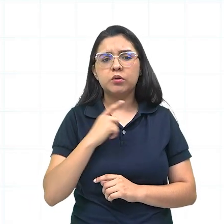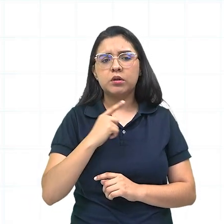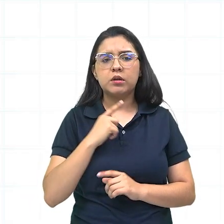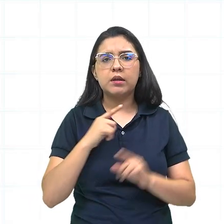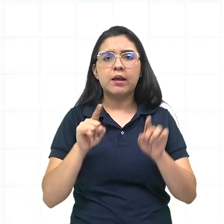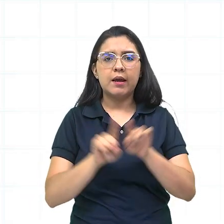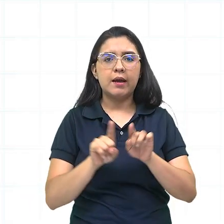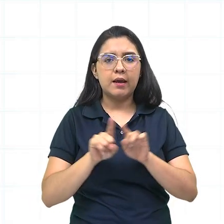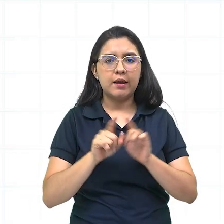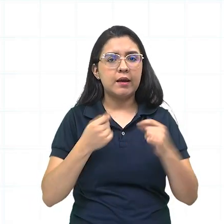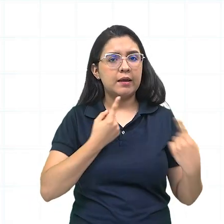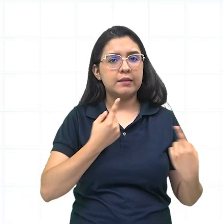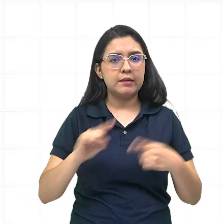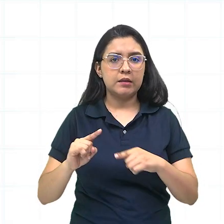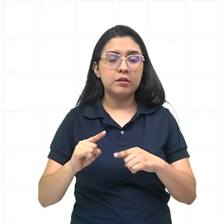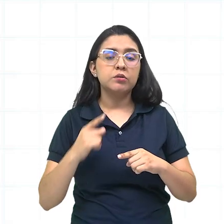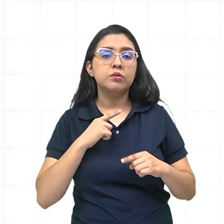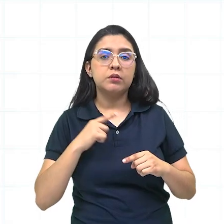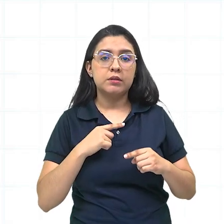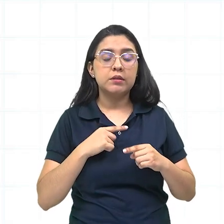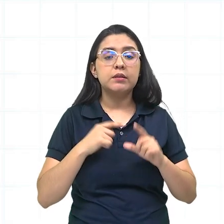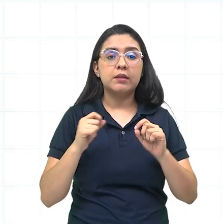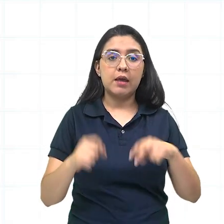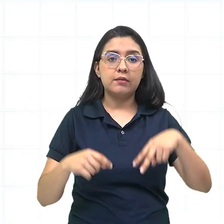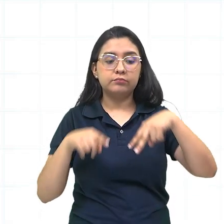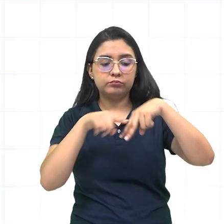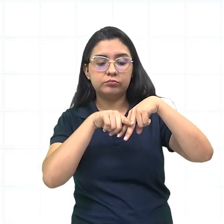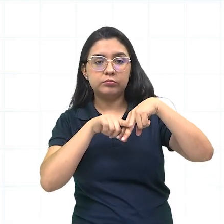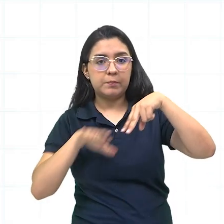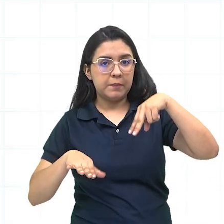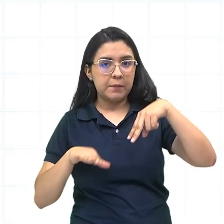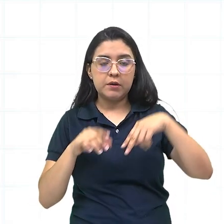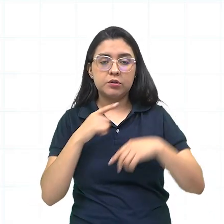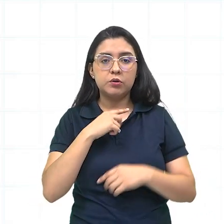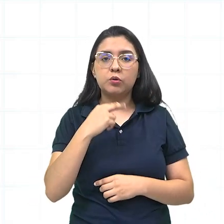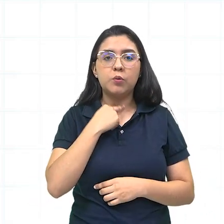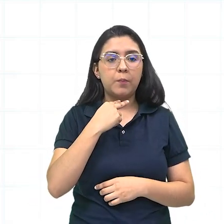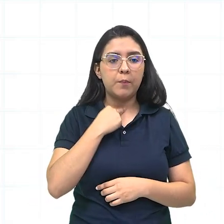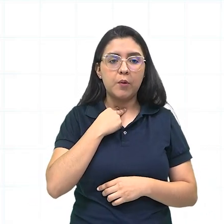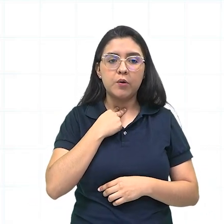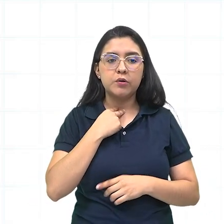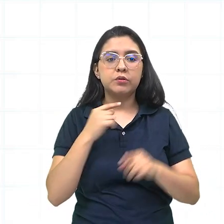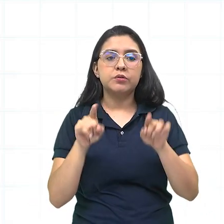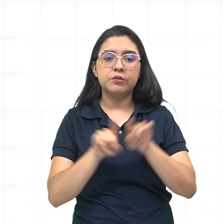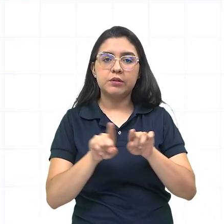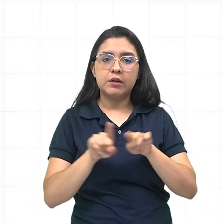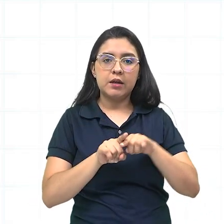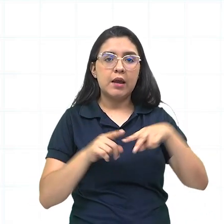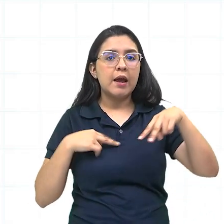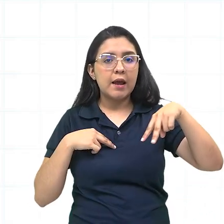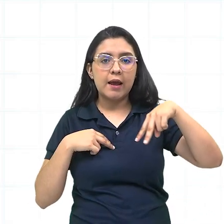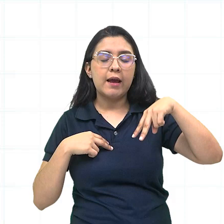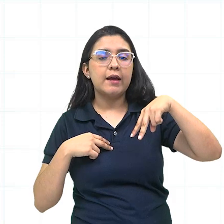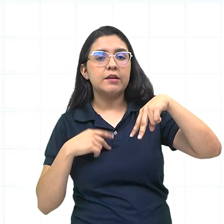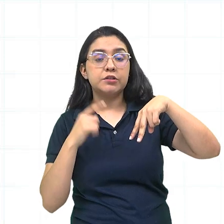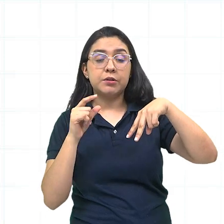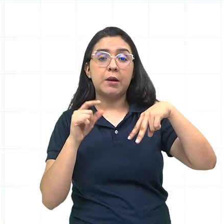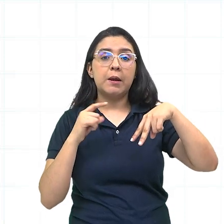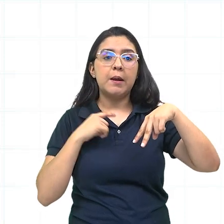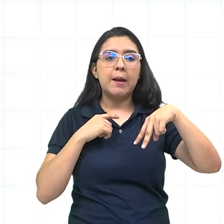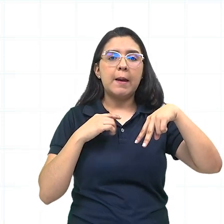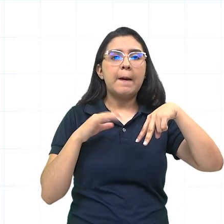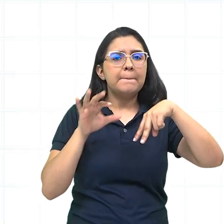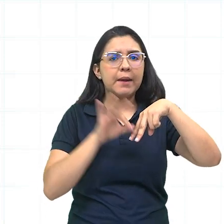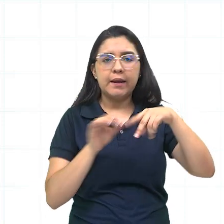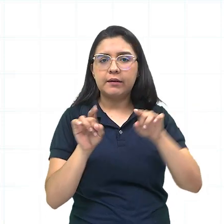realizar ataques da cintura para baixo. Então, ele não pode imobilizar as pernas, agarrar as pernas do adversário, não pode